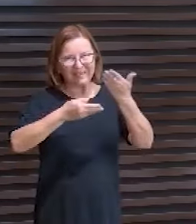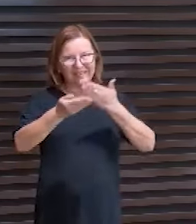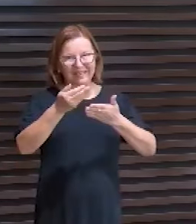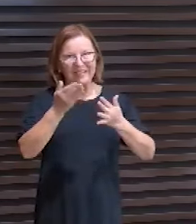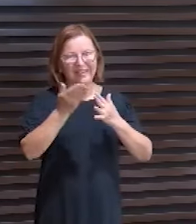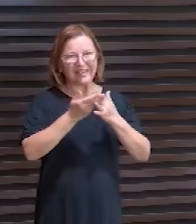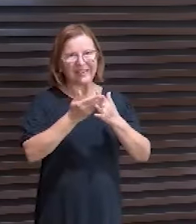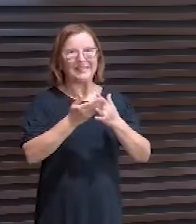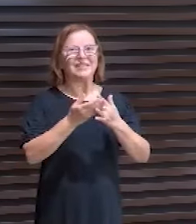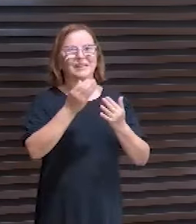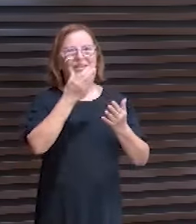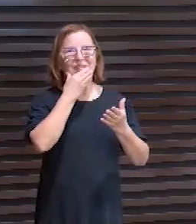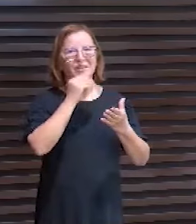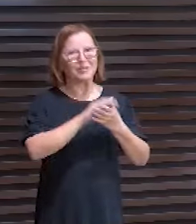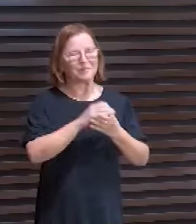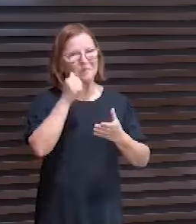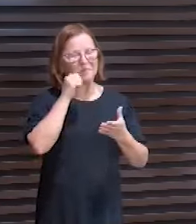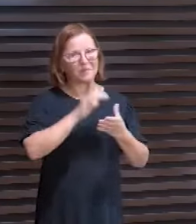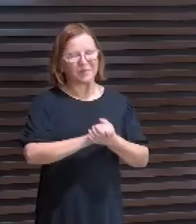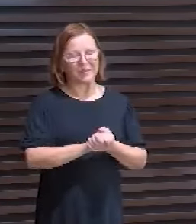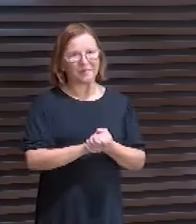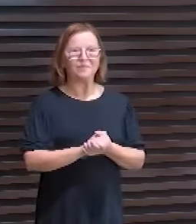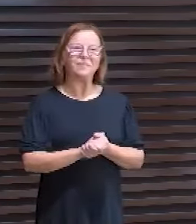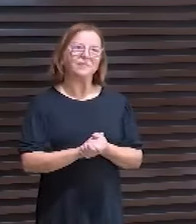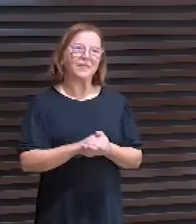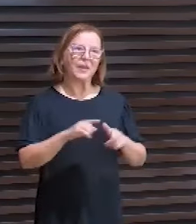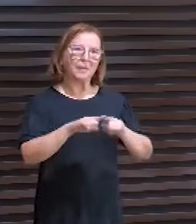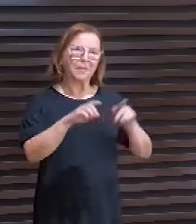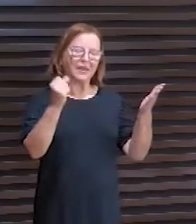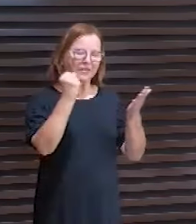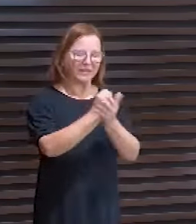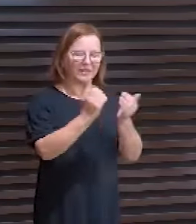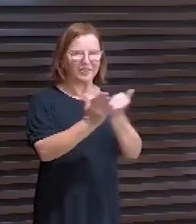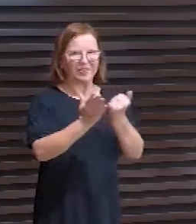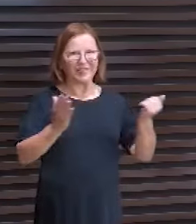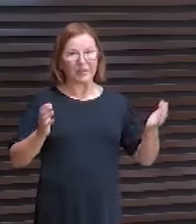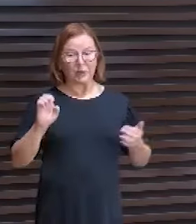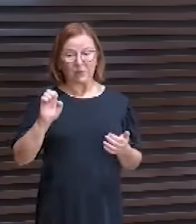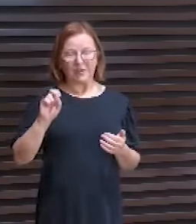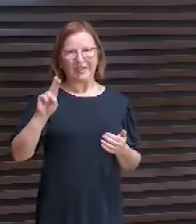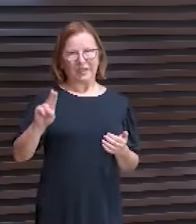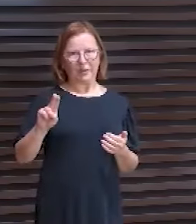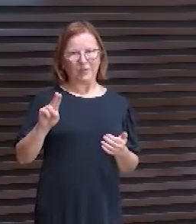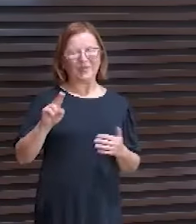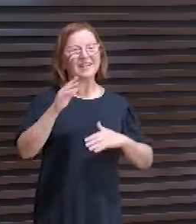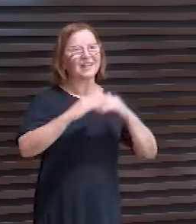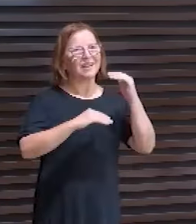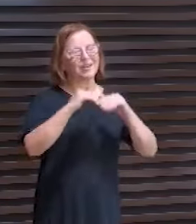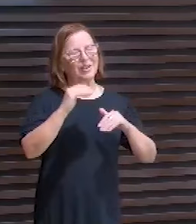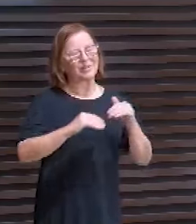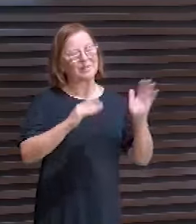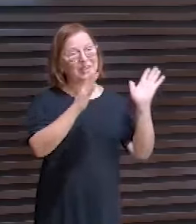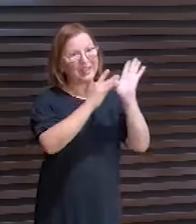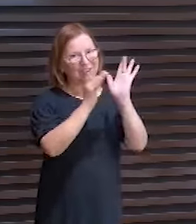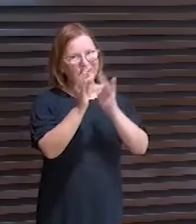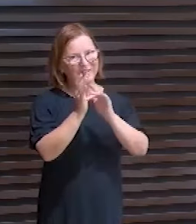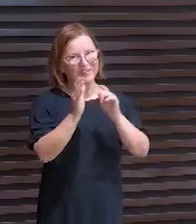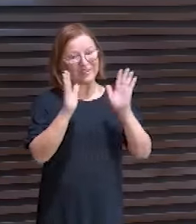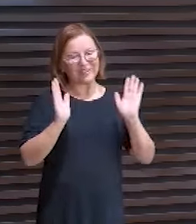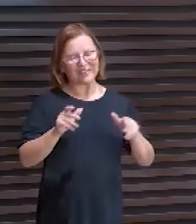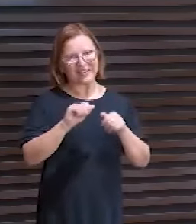mulher contudo a crucificação do Ego é uma obra que Jesus fez na